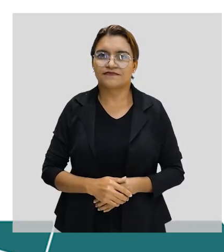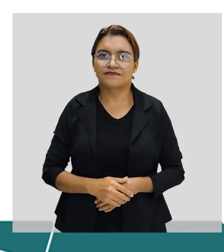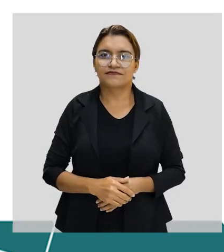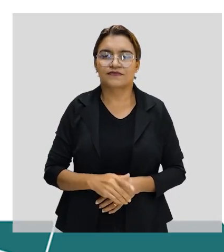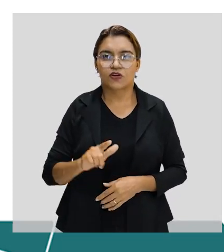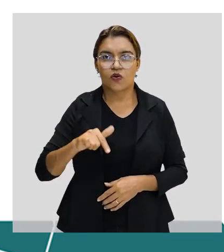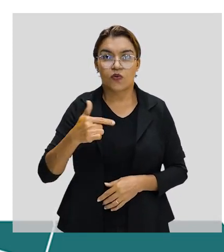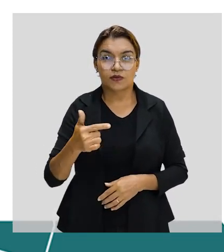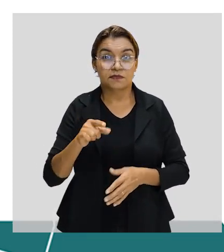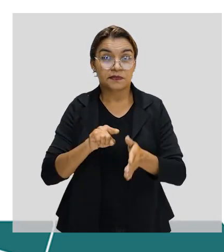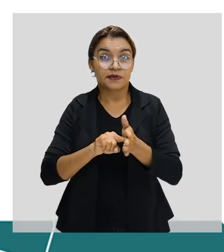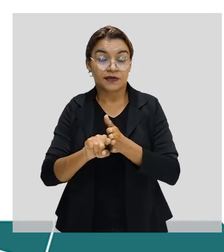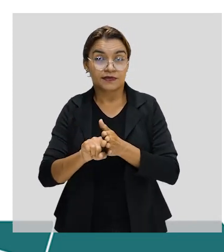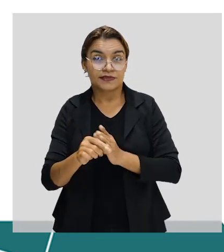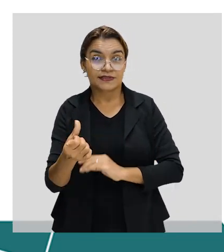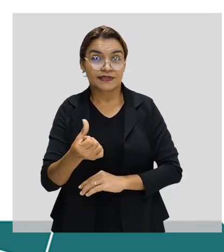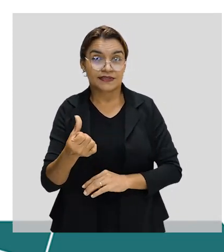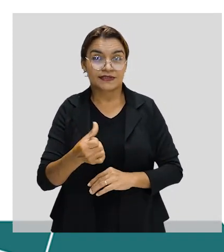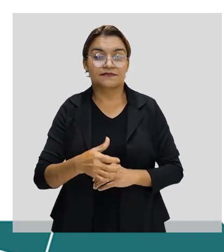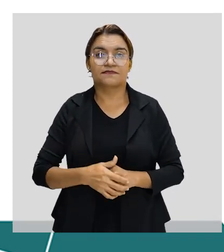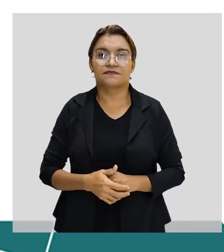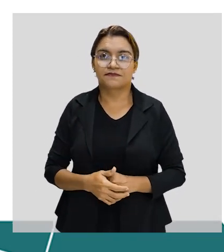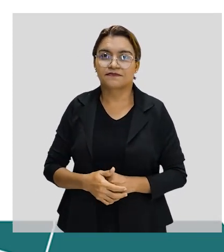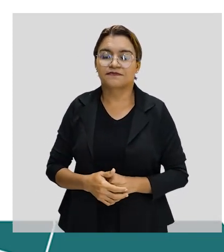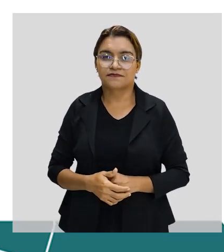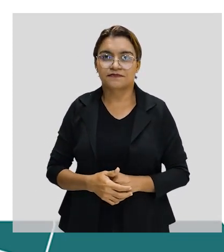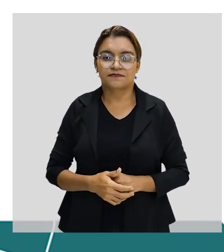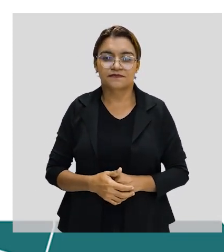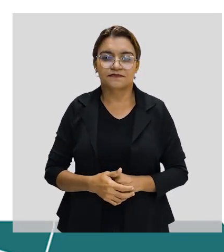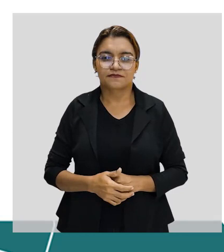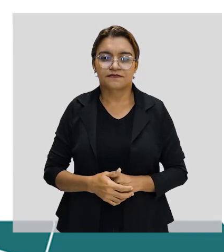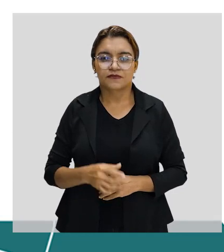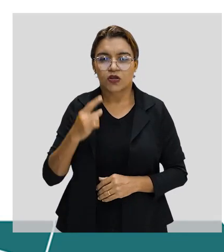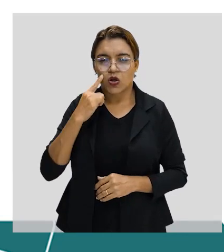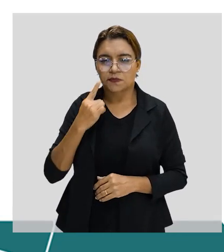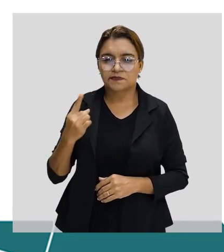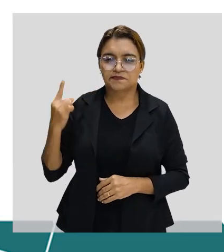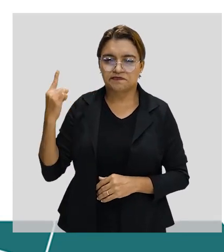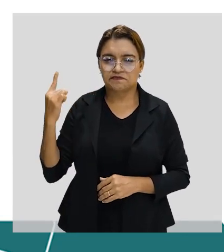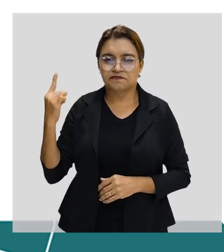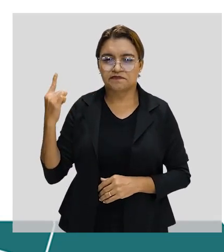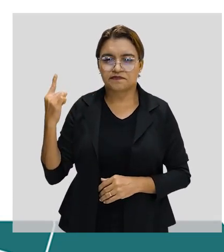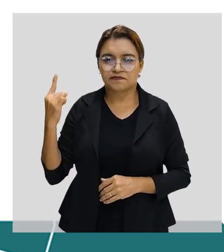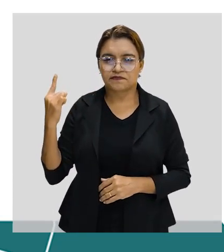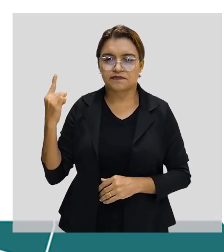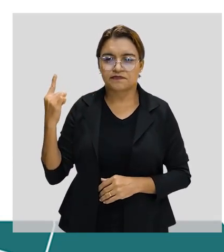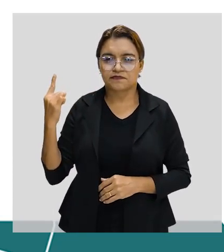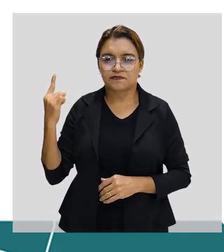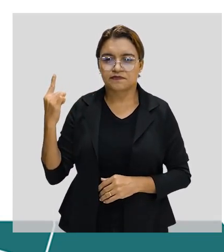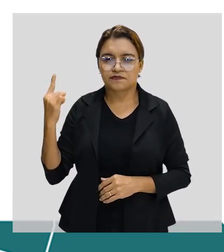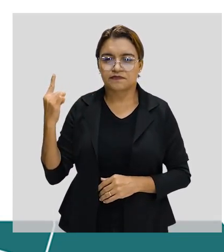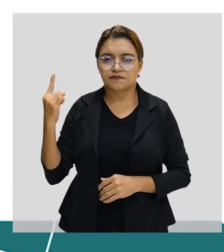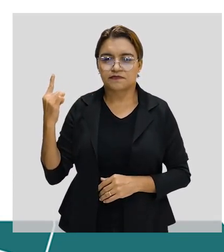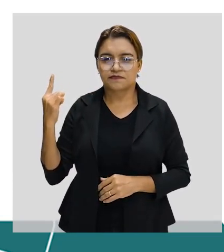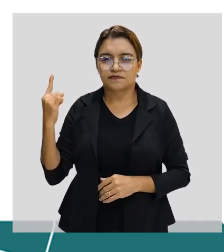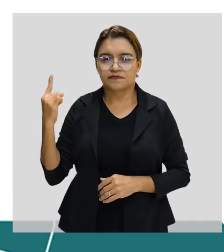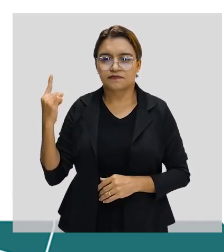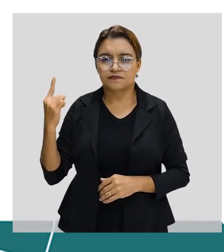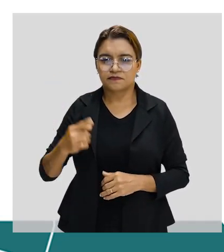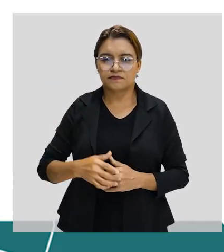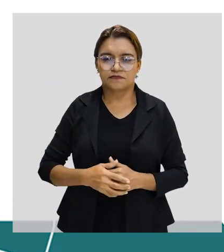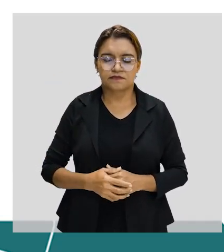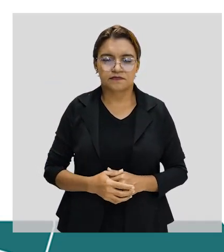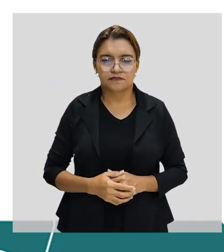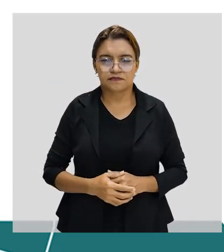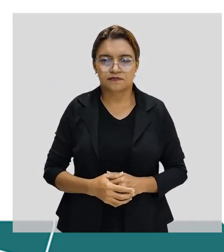aí. Criador da literatura infantil brasileira, criticado por seu agnosticismo, pois era influenciado